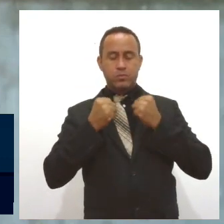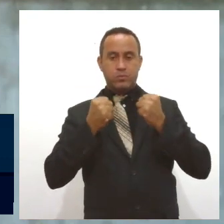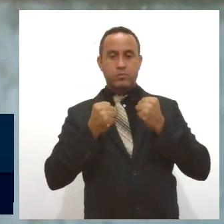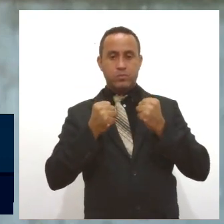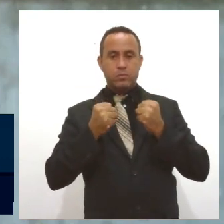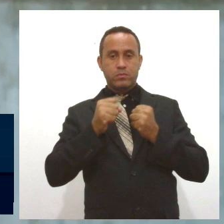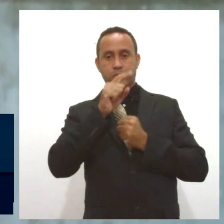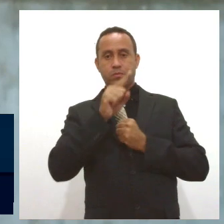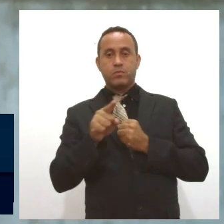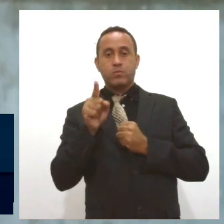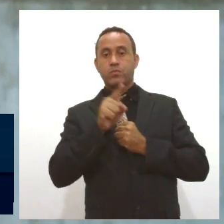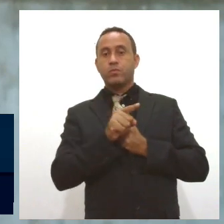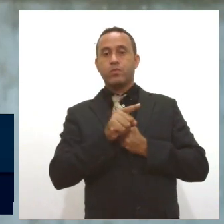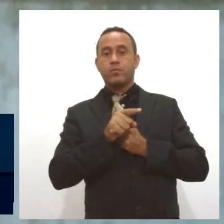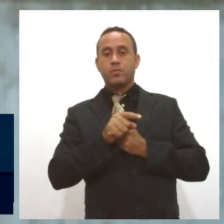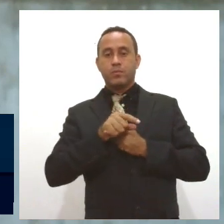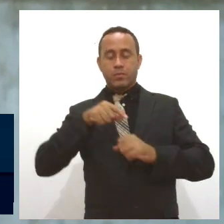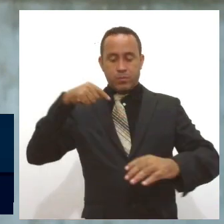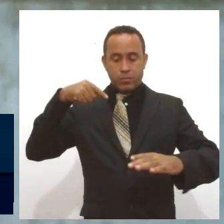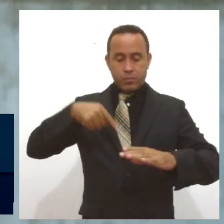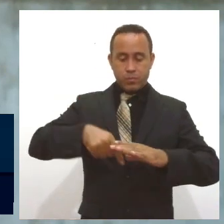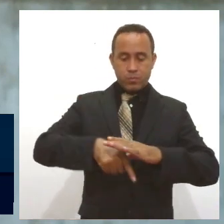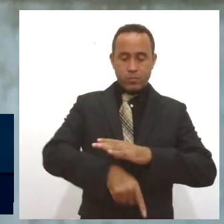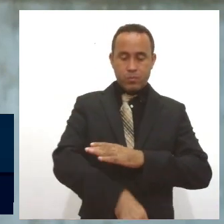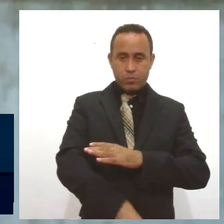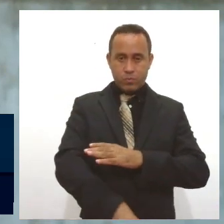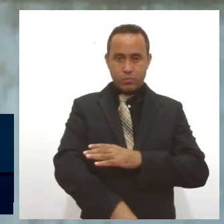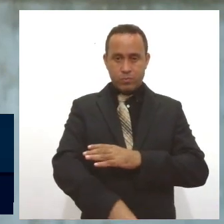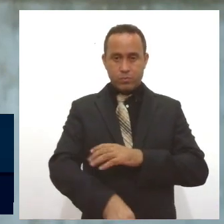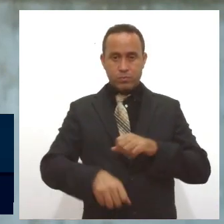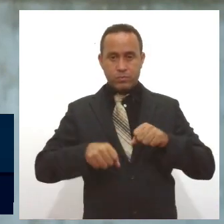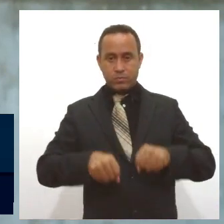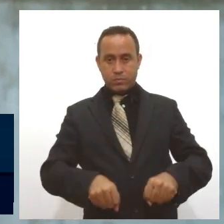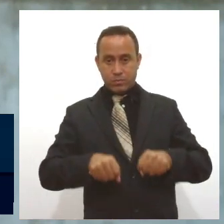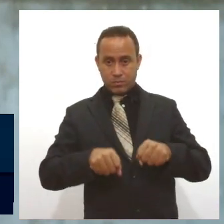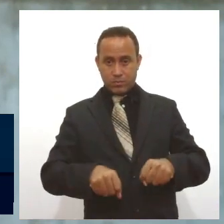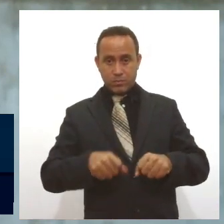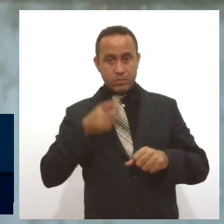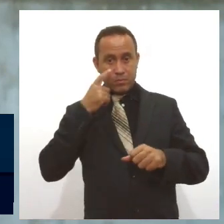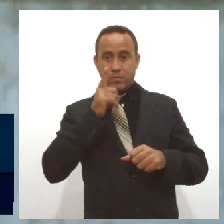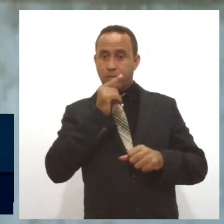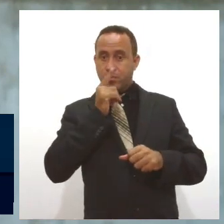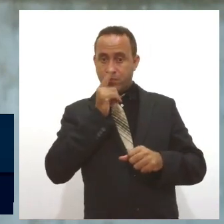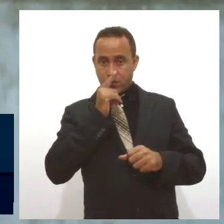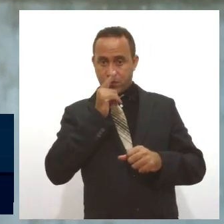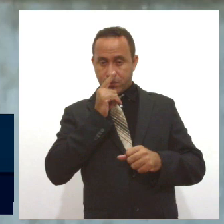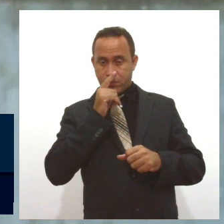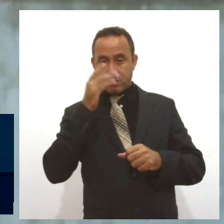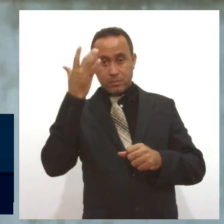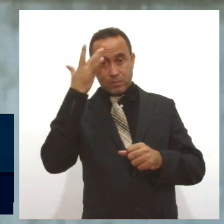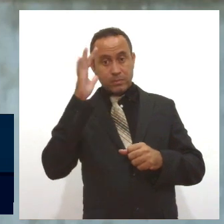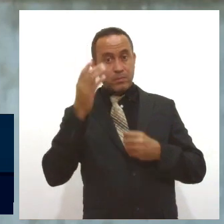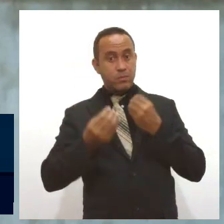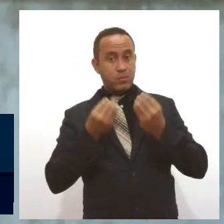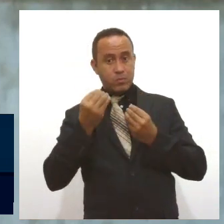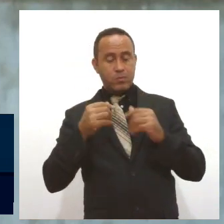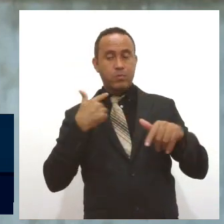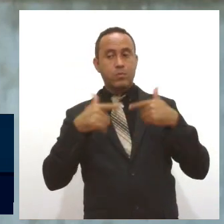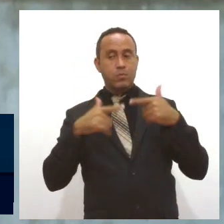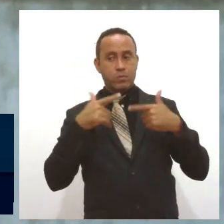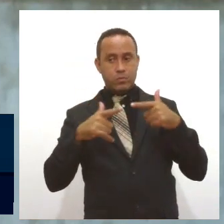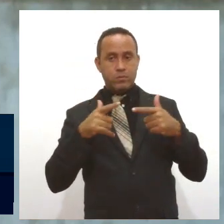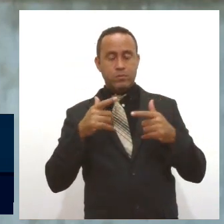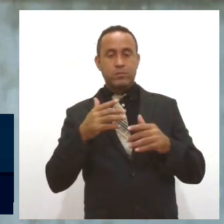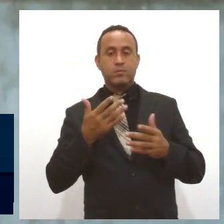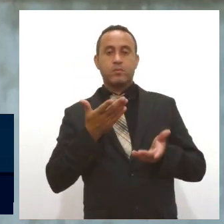coibir essas perfurações irregulares e demonstrando para o usuário que, na verdade, o nosso trabalho é um trabalho, inclusive, de suporte